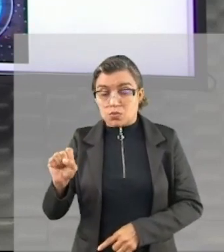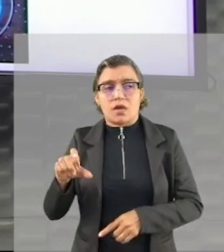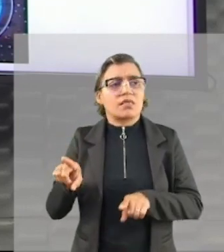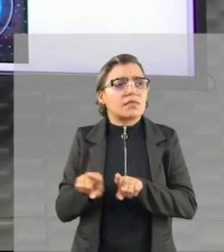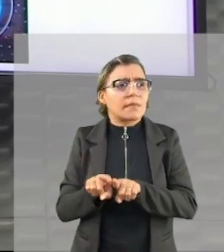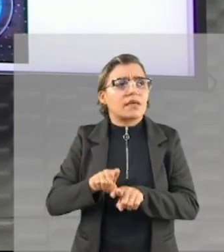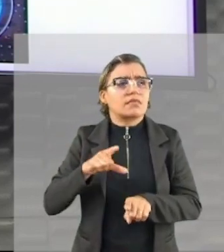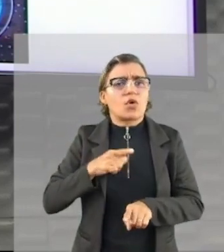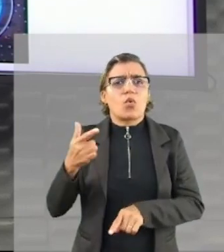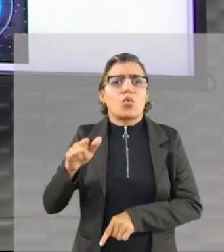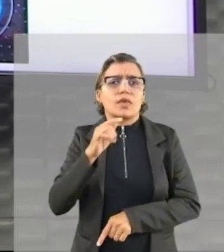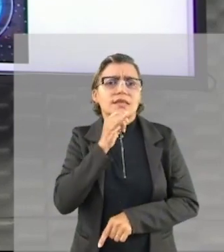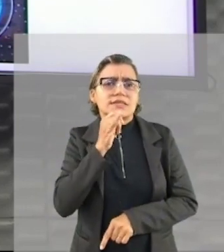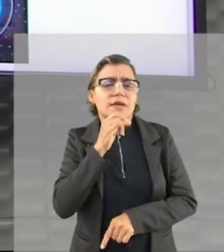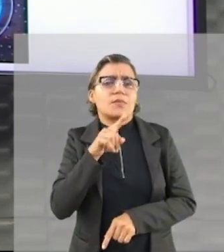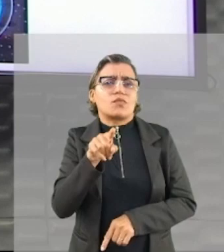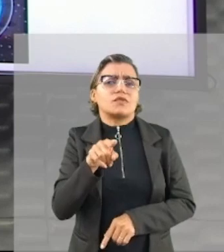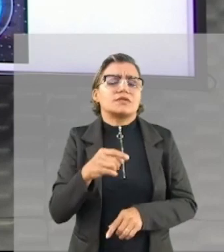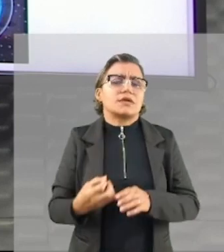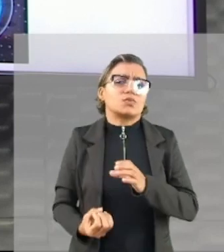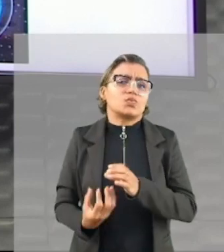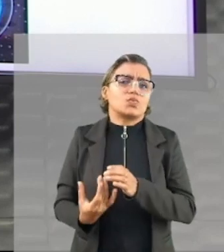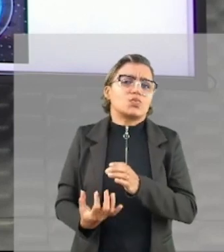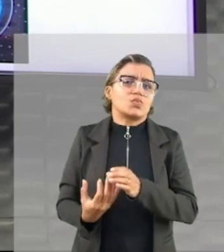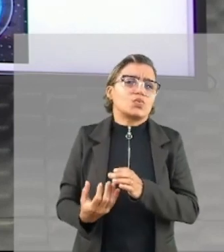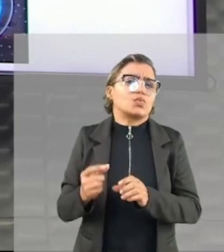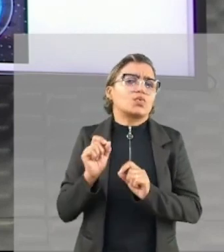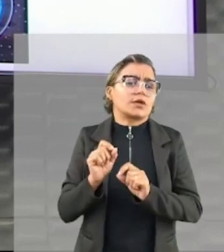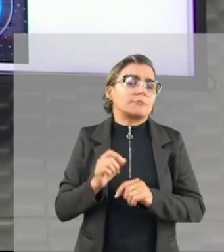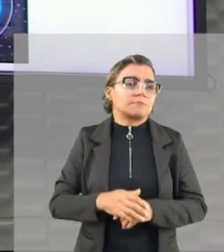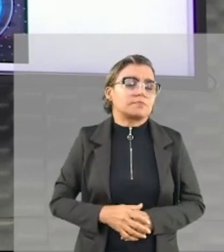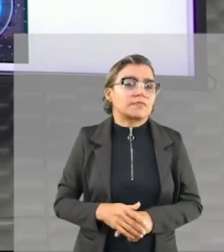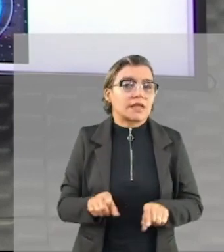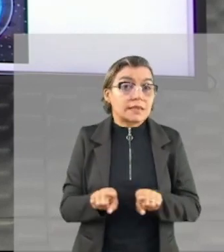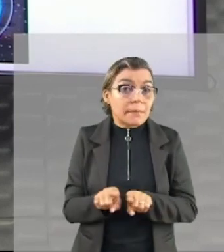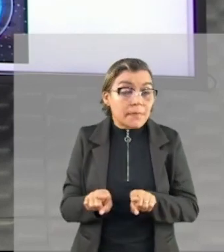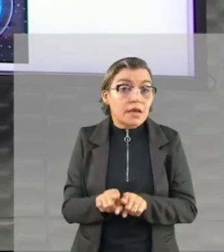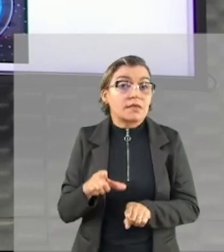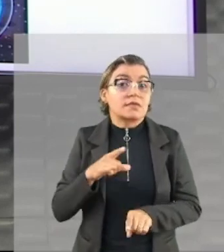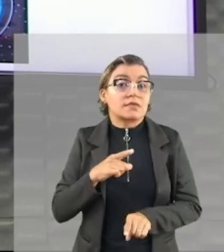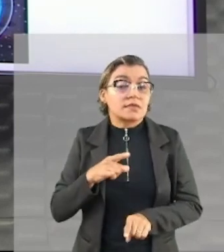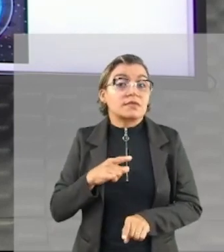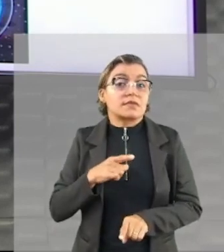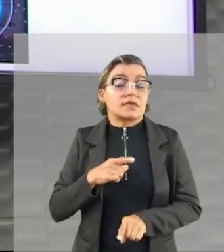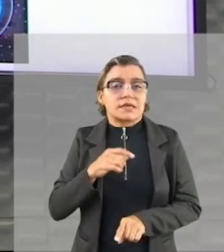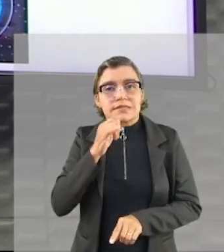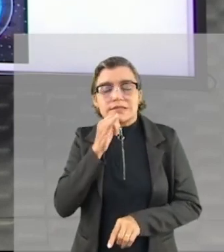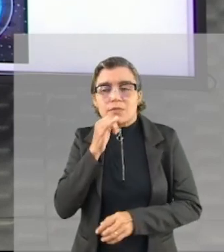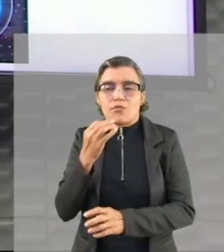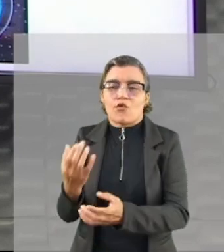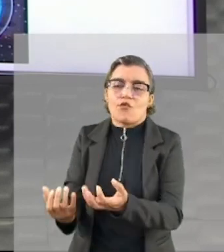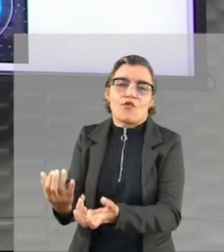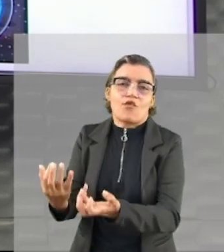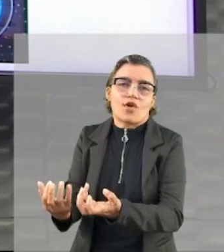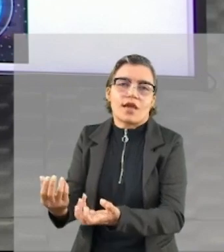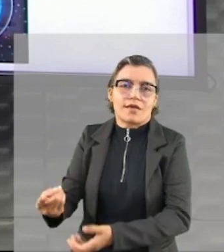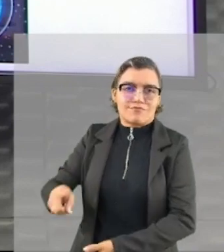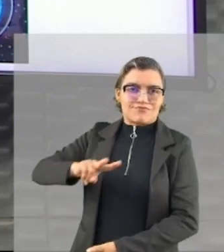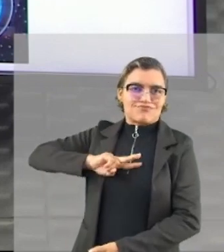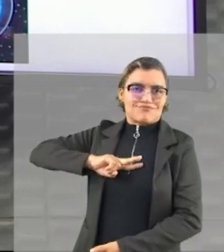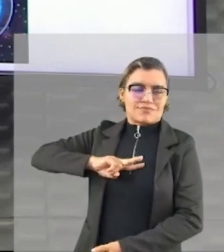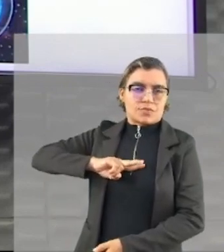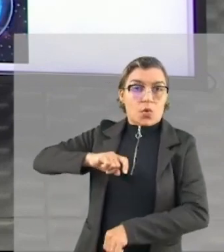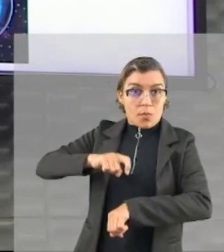aqui também, você aquecer, você receber calor através de uma fogueira. Tá? Então, quando